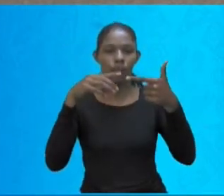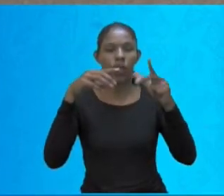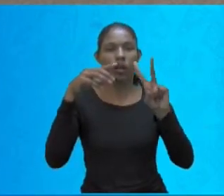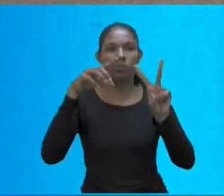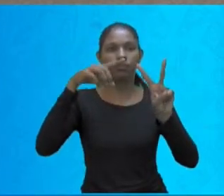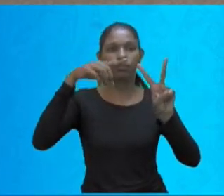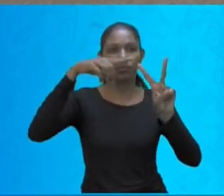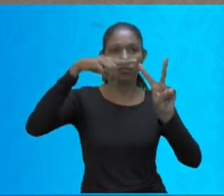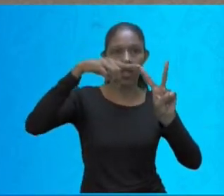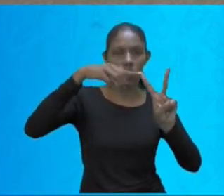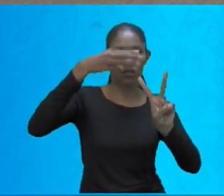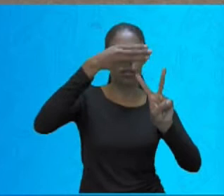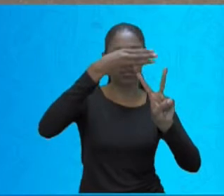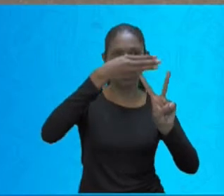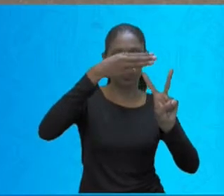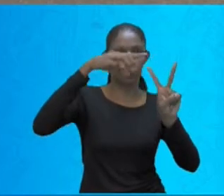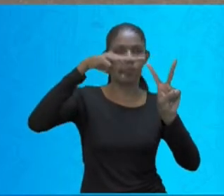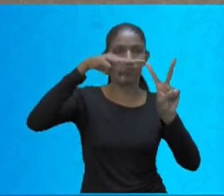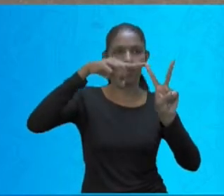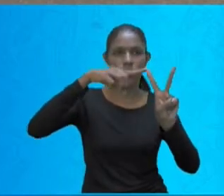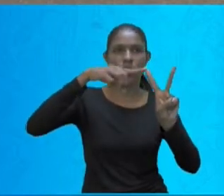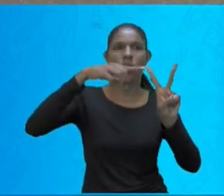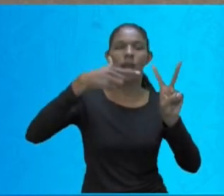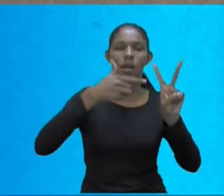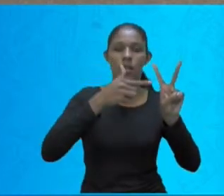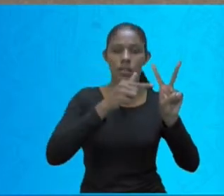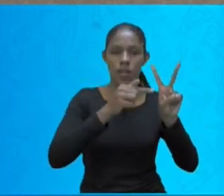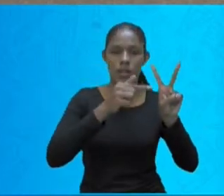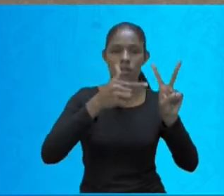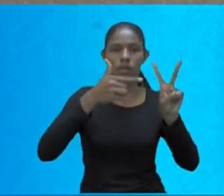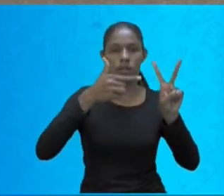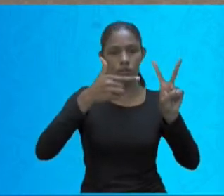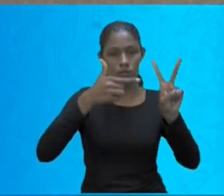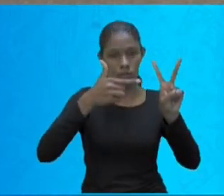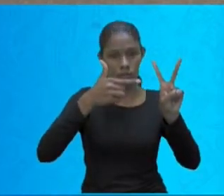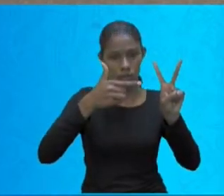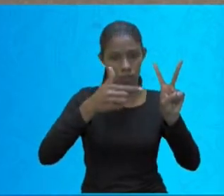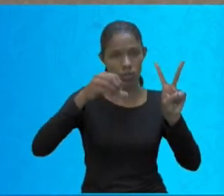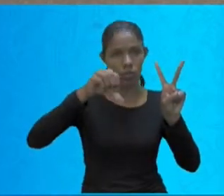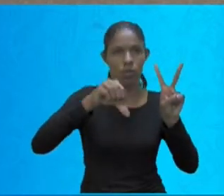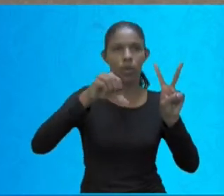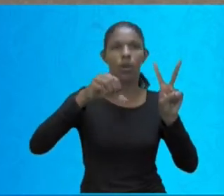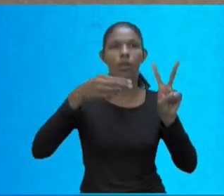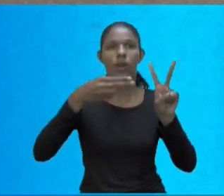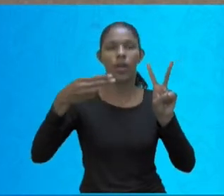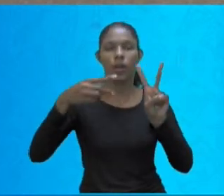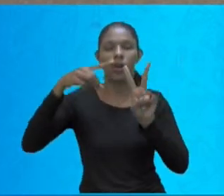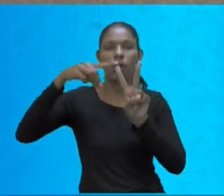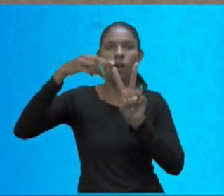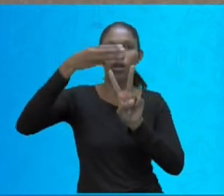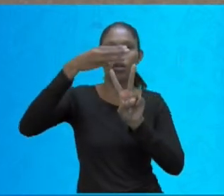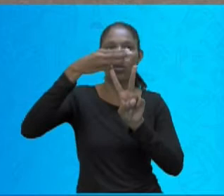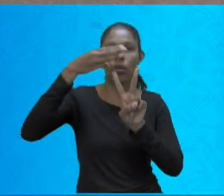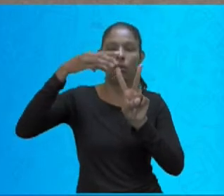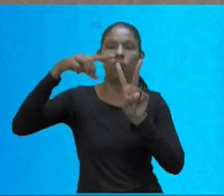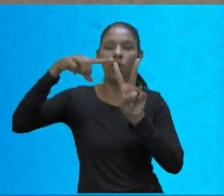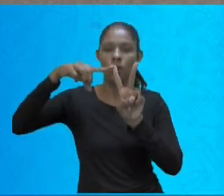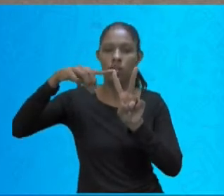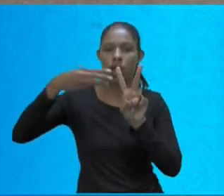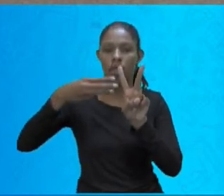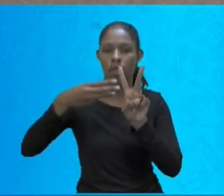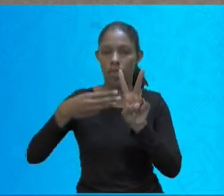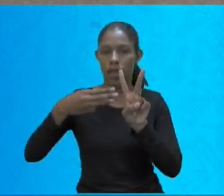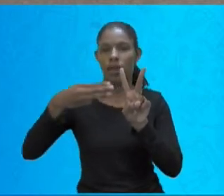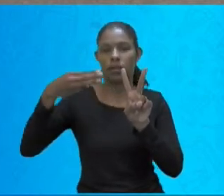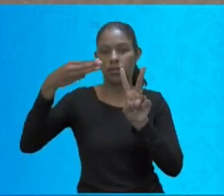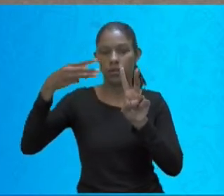729 é igual a raiz cúbica de 3 ao cubo vezes 3 ao cubo. 3 vezes 3, 9. Então, o